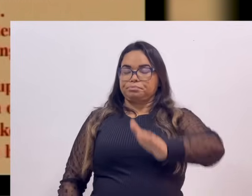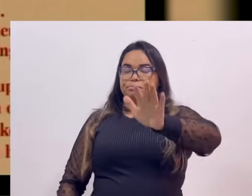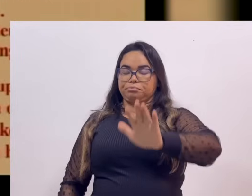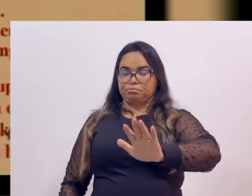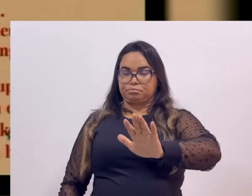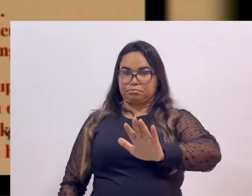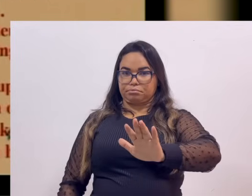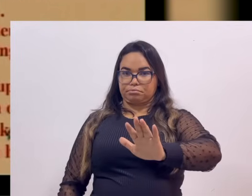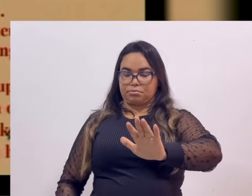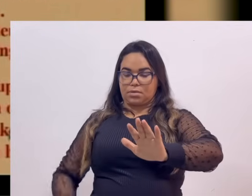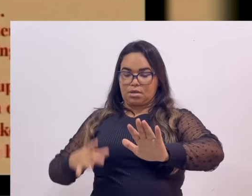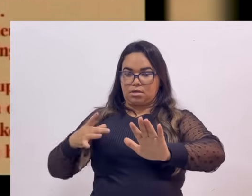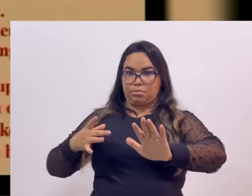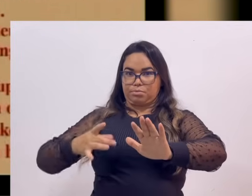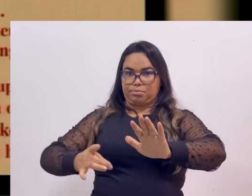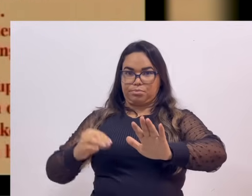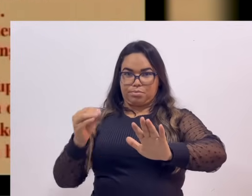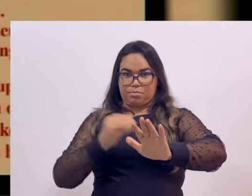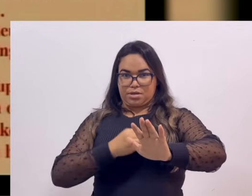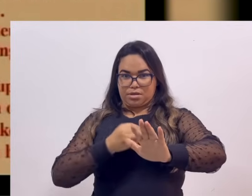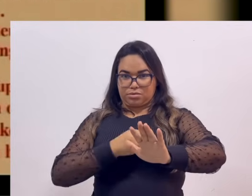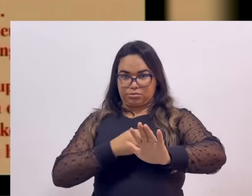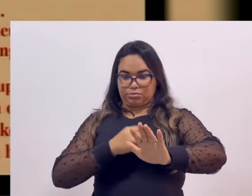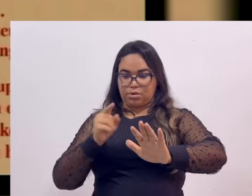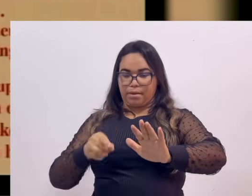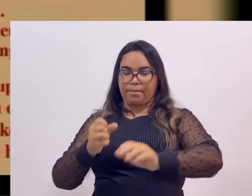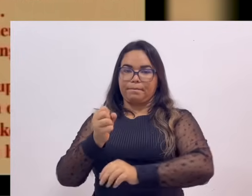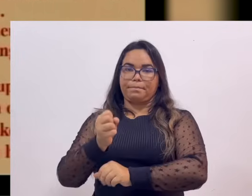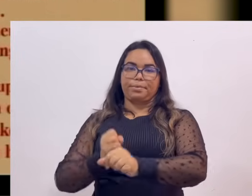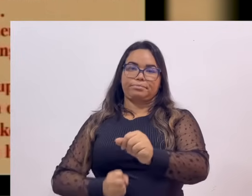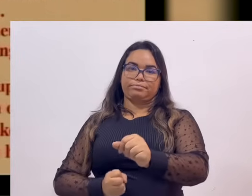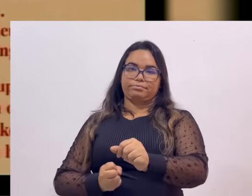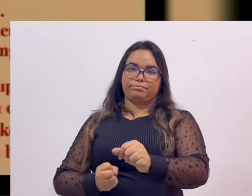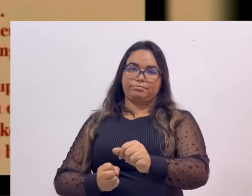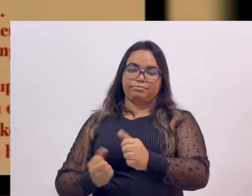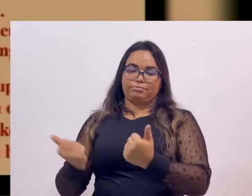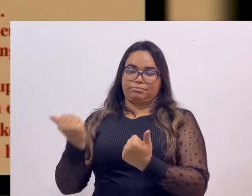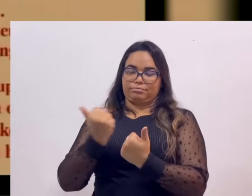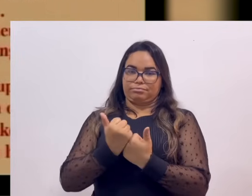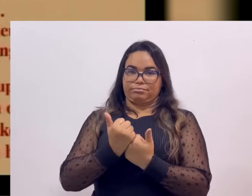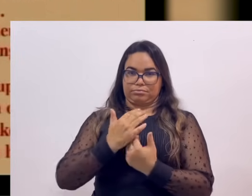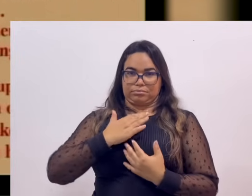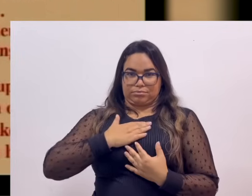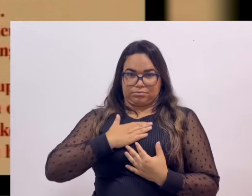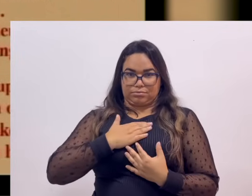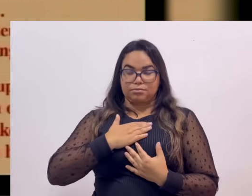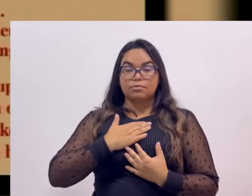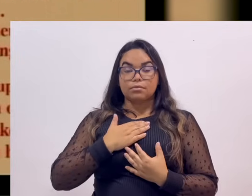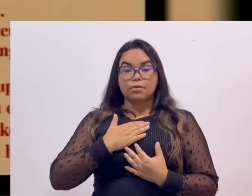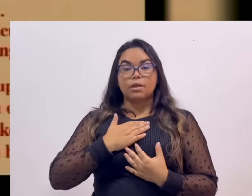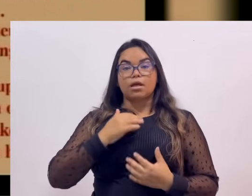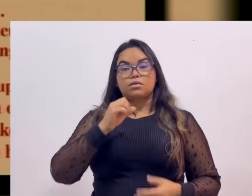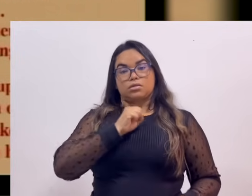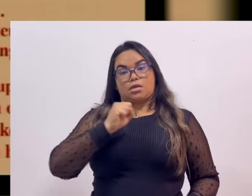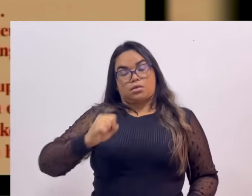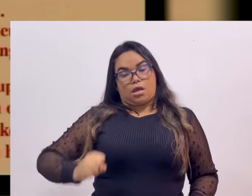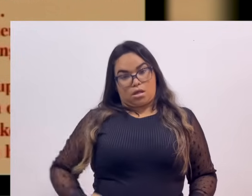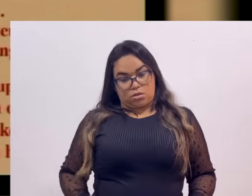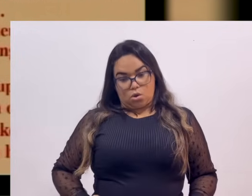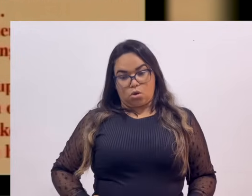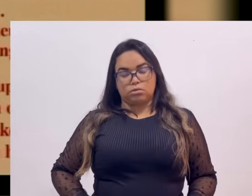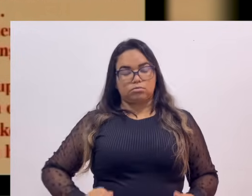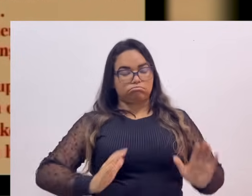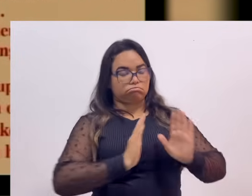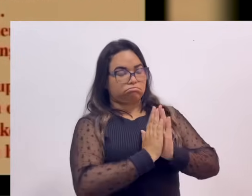sobre a cabeça para se tornar uma oferta de expiação pelo pecado e a oferecerá no lugar do holocausto e o sacerdote